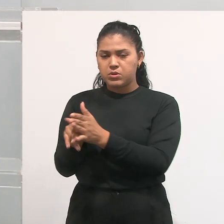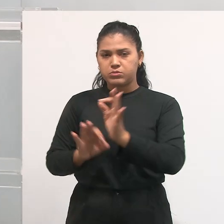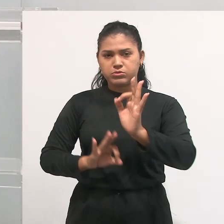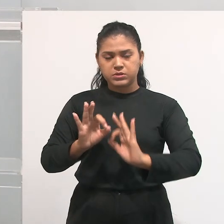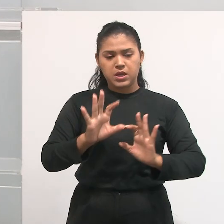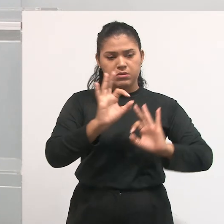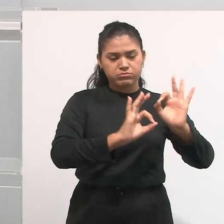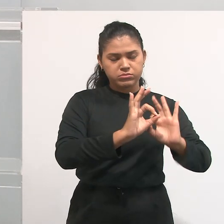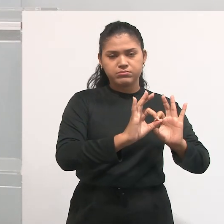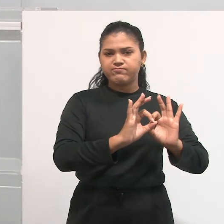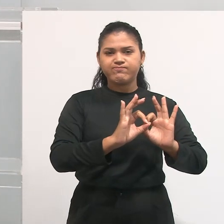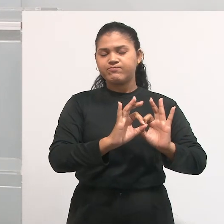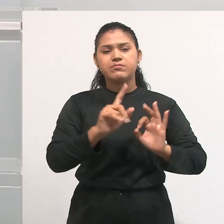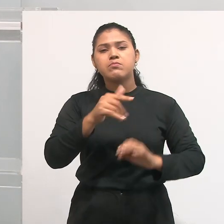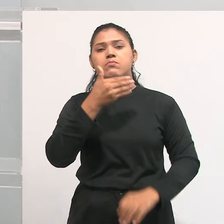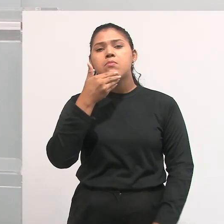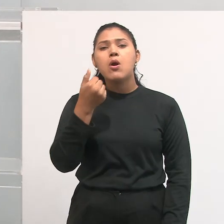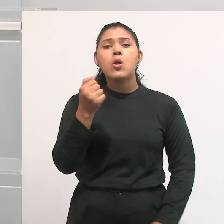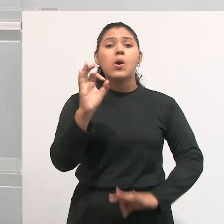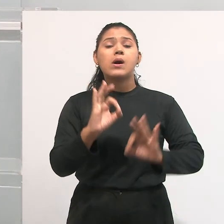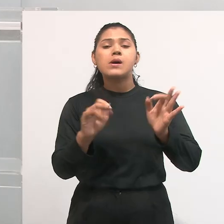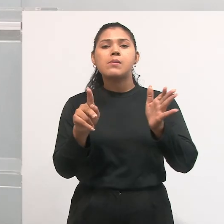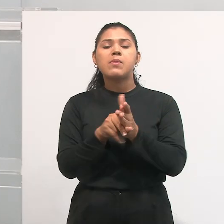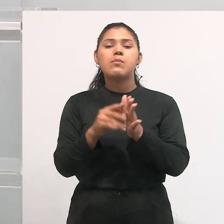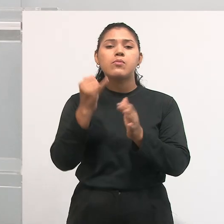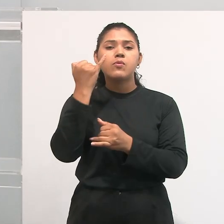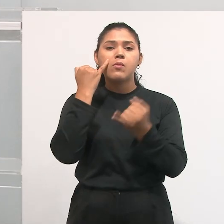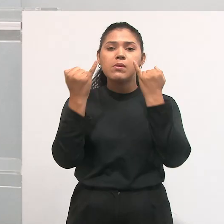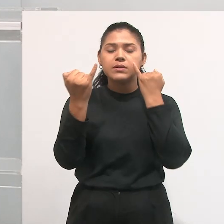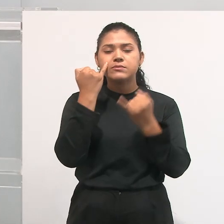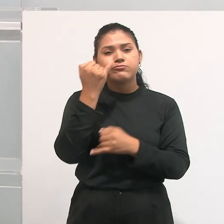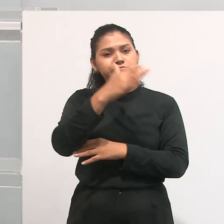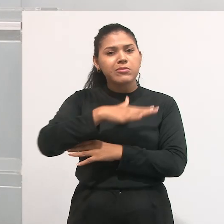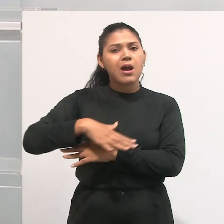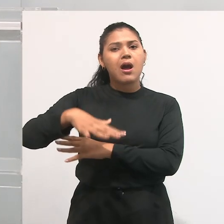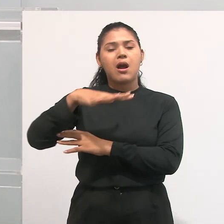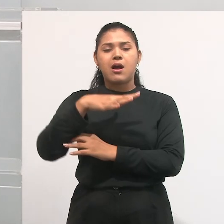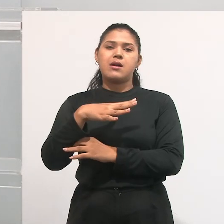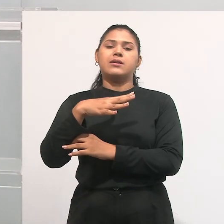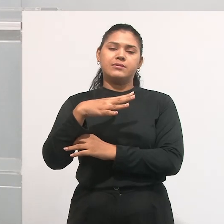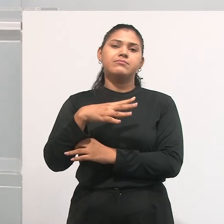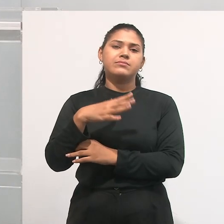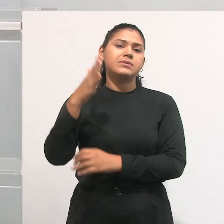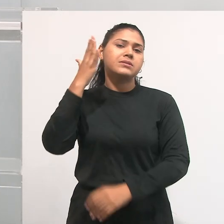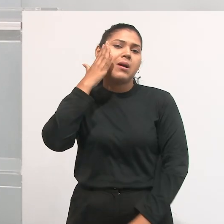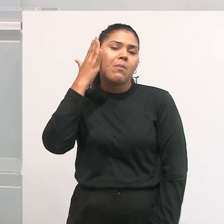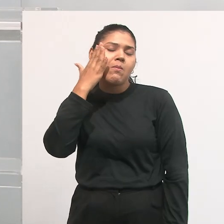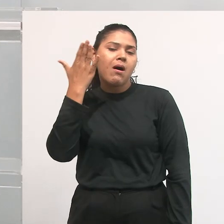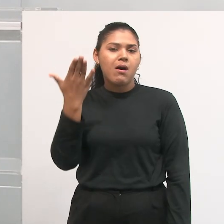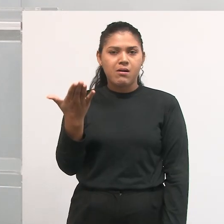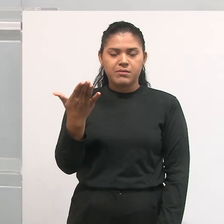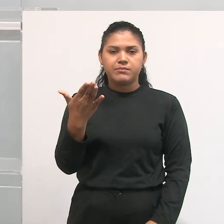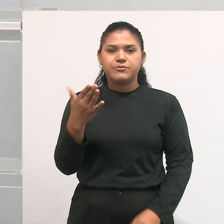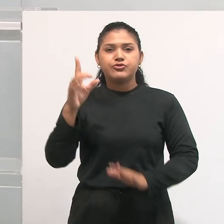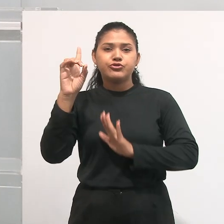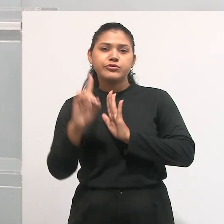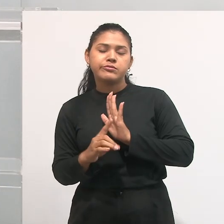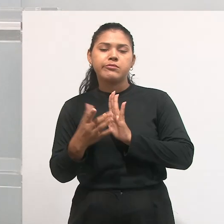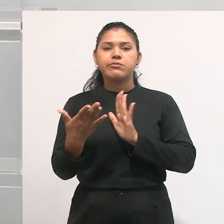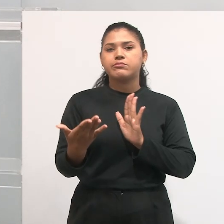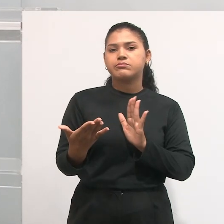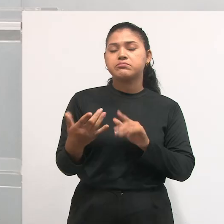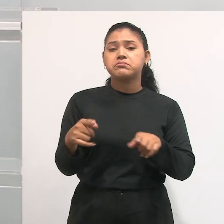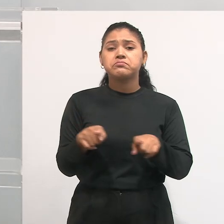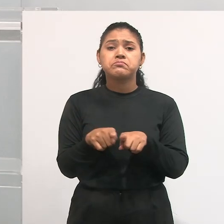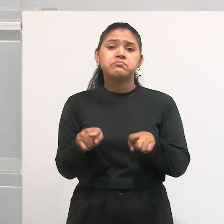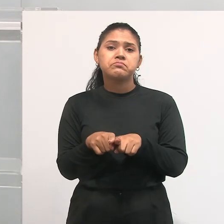por saberes, por competências, por habilidades, por direitos, por, quem